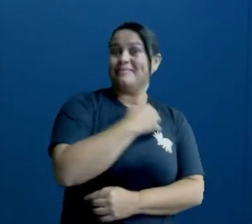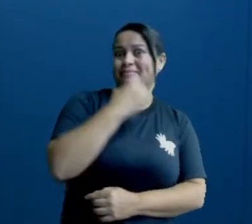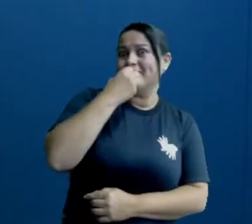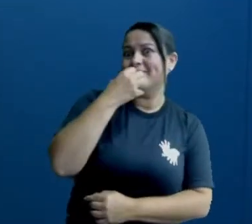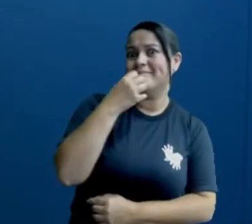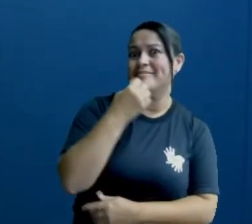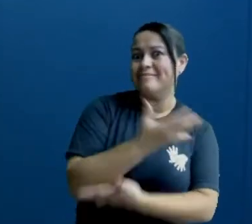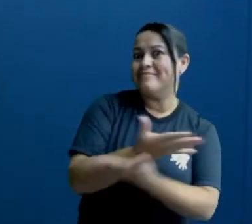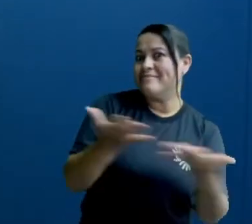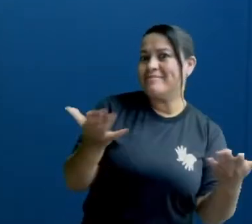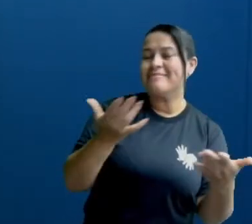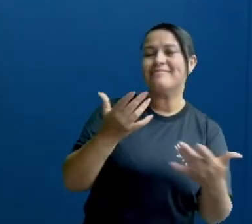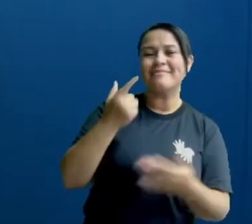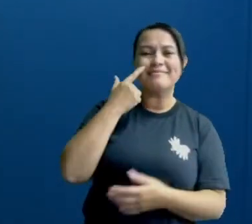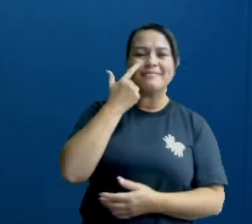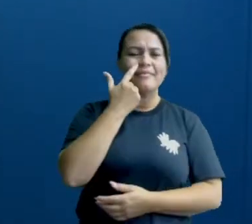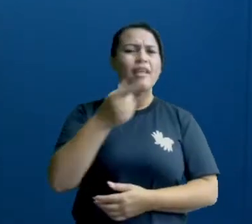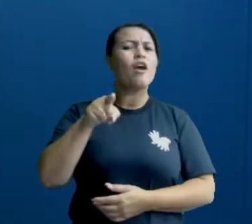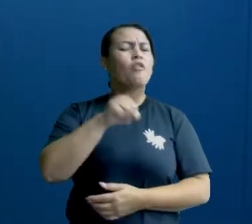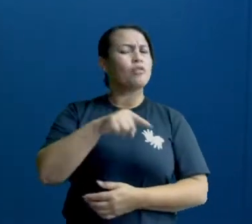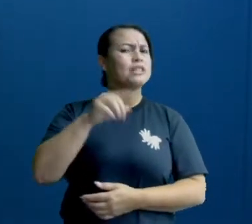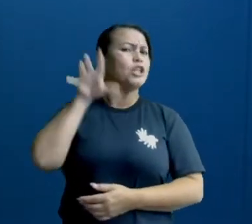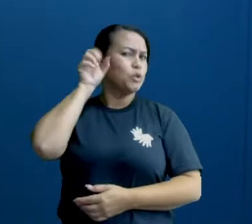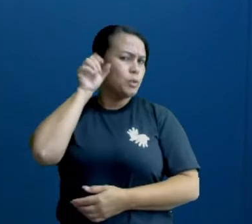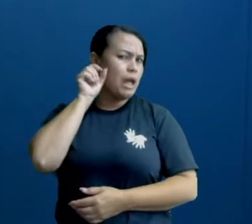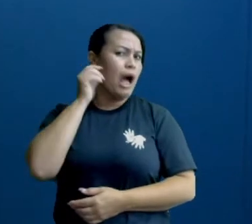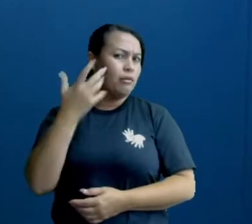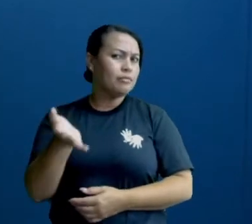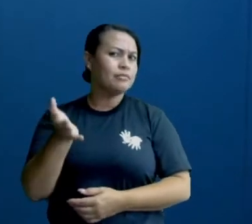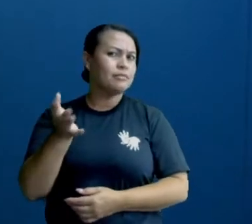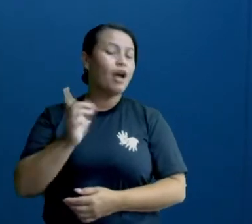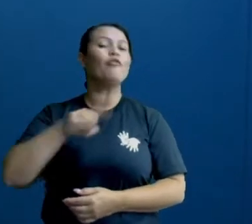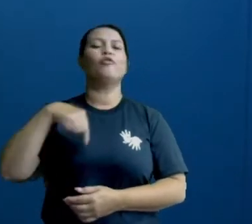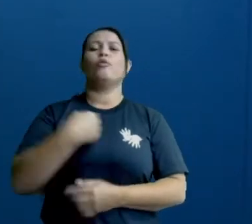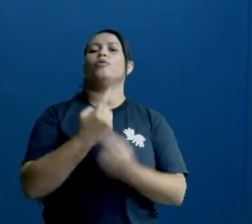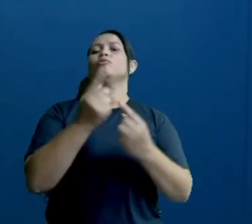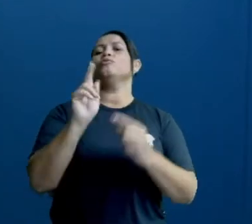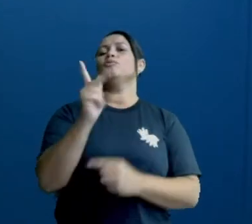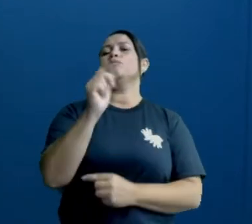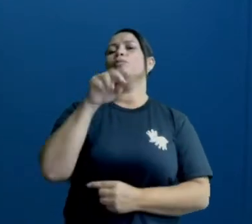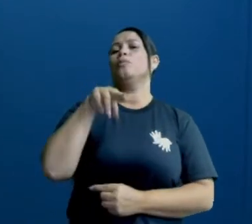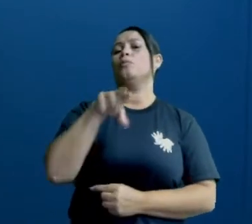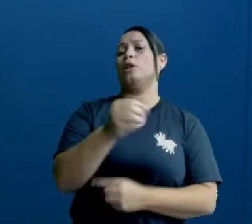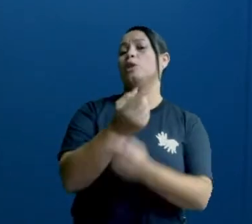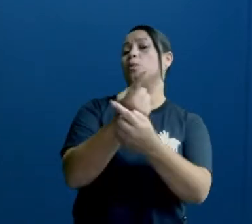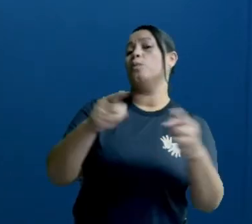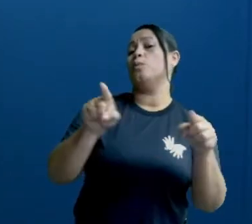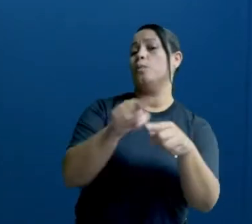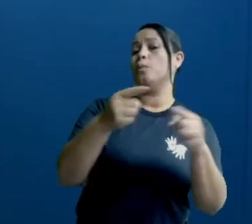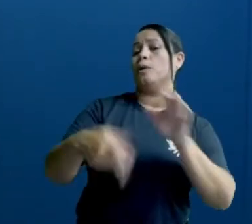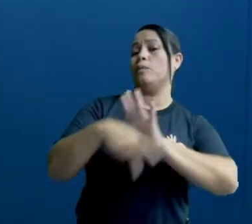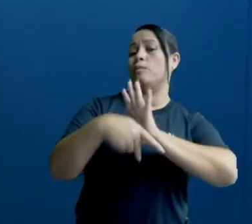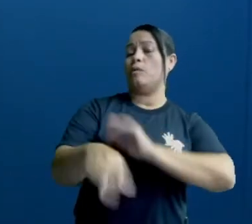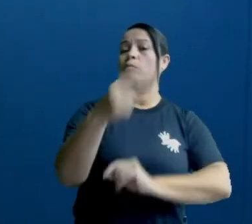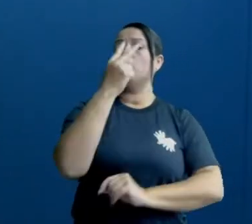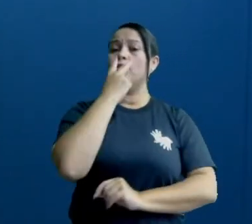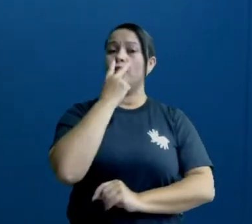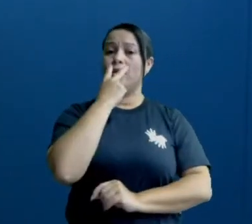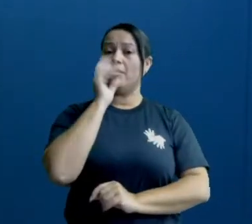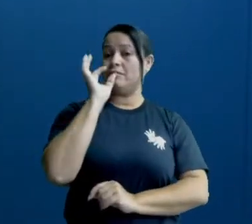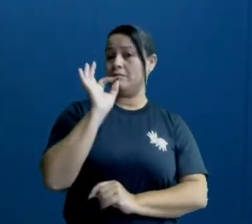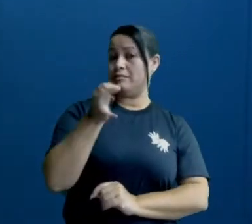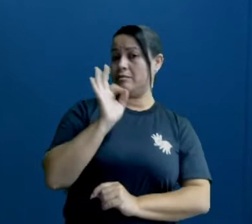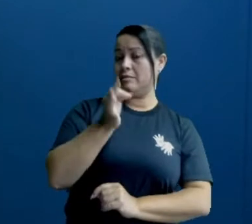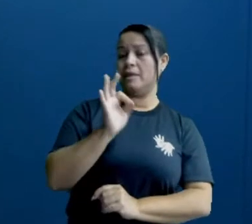Coisa tão boa, né, gente? Isso que vocês escutaram foi o nosso hino, tá? O hino da cidade da Vitória de